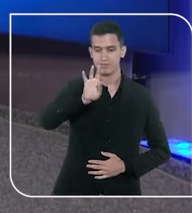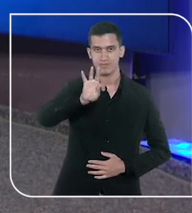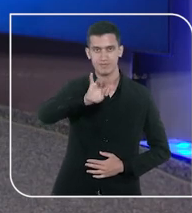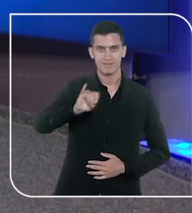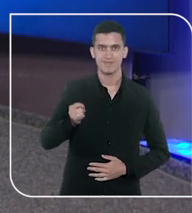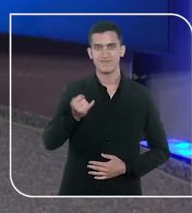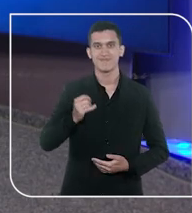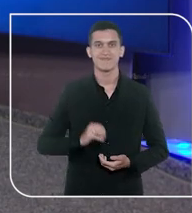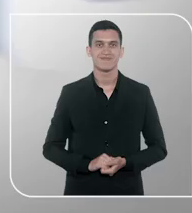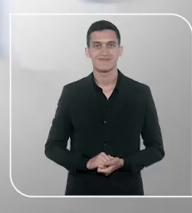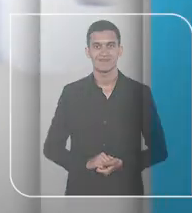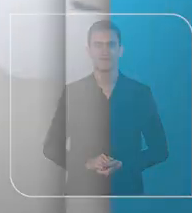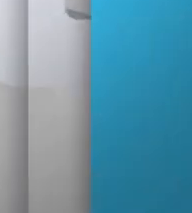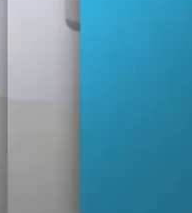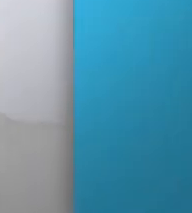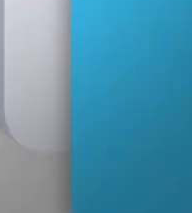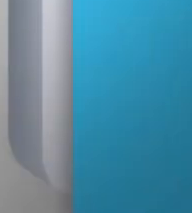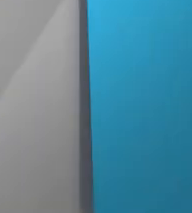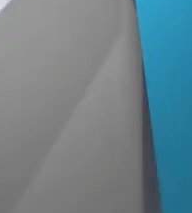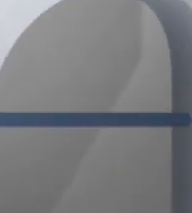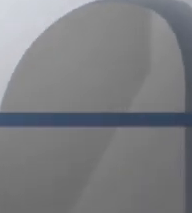de Justiça.